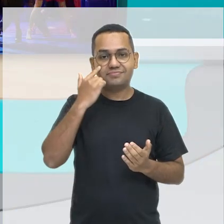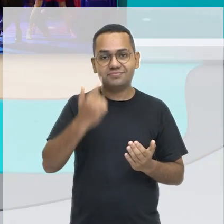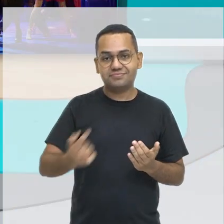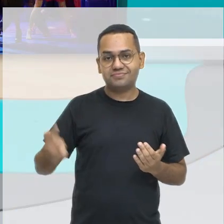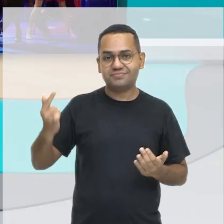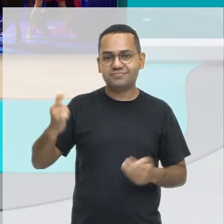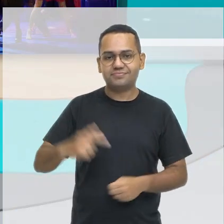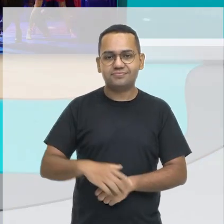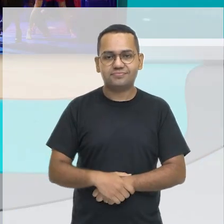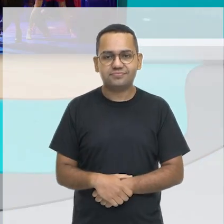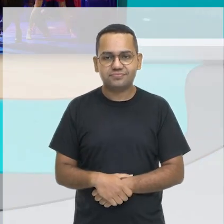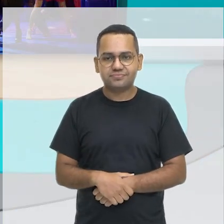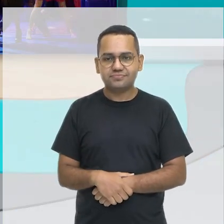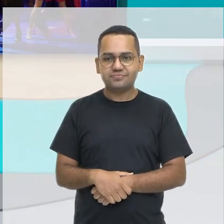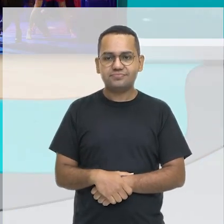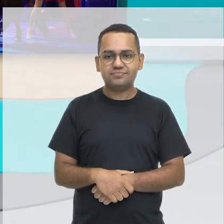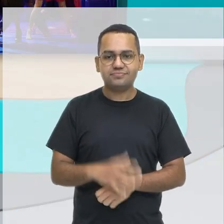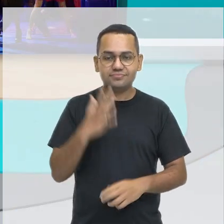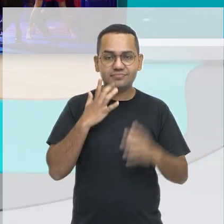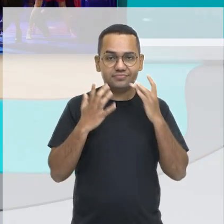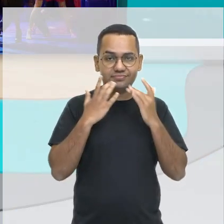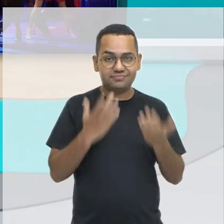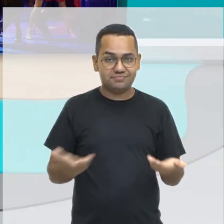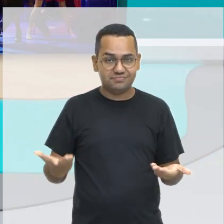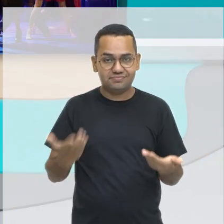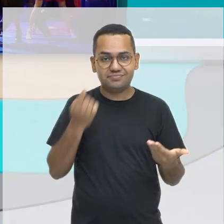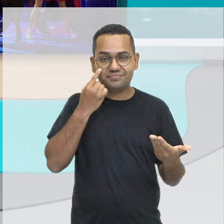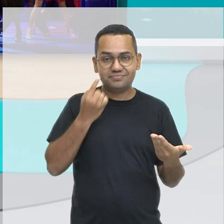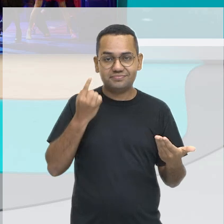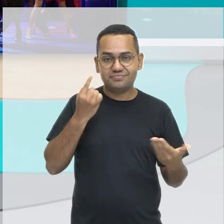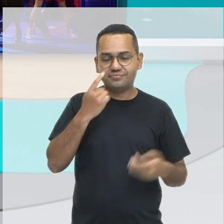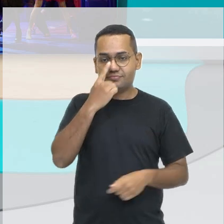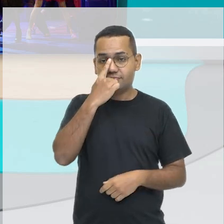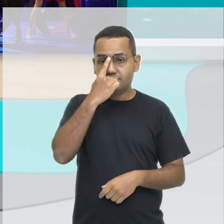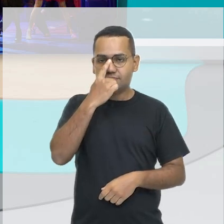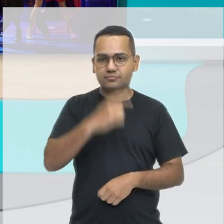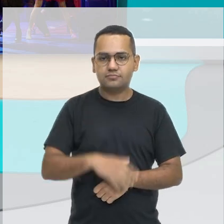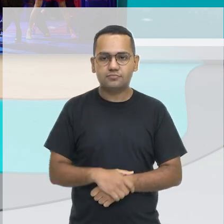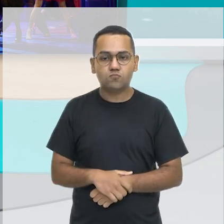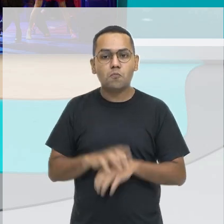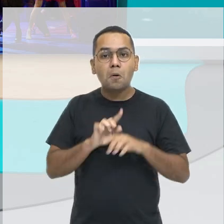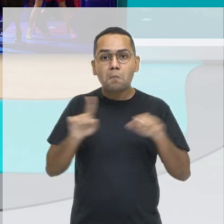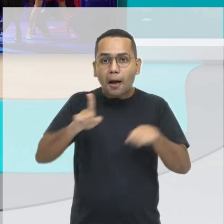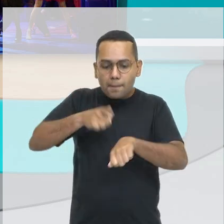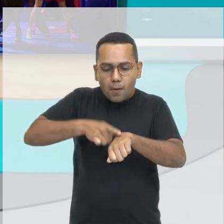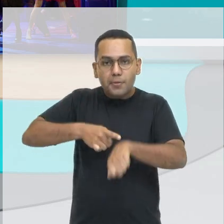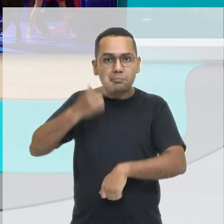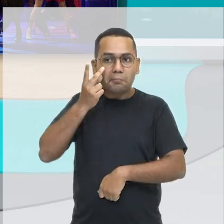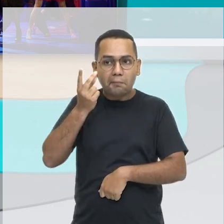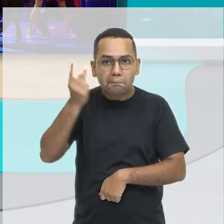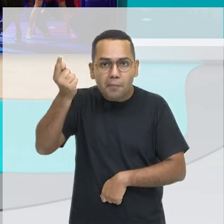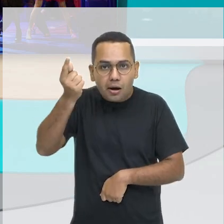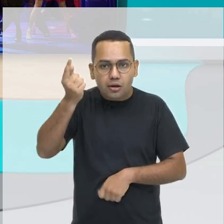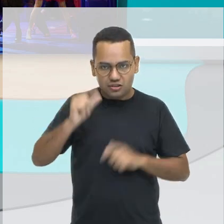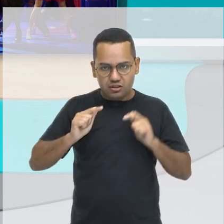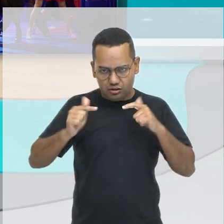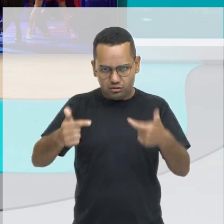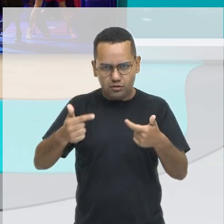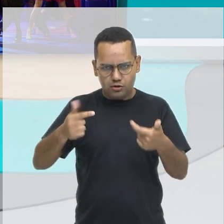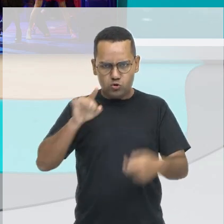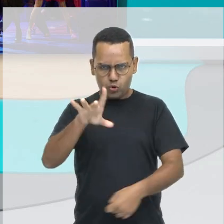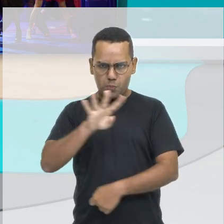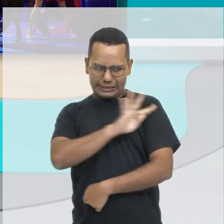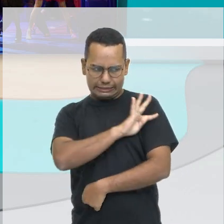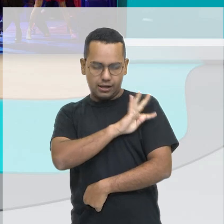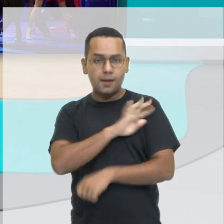cenário, agora estamos no teatro contemporâneo, certo? Que a improvisação no teatro contemporâneo não é apenas uma